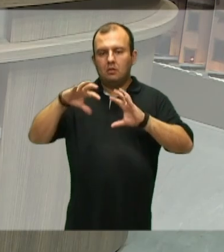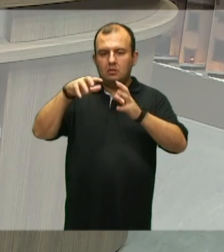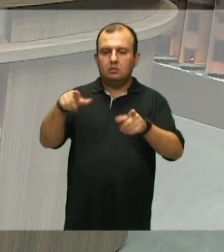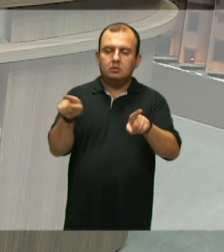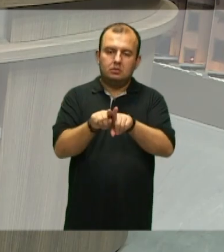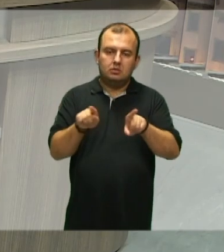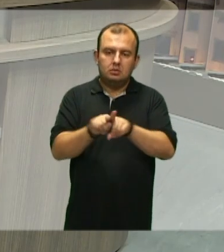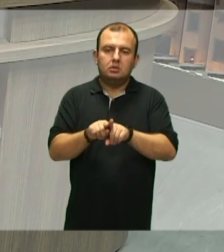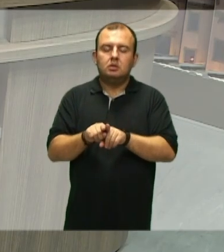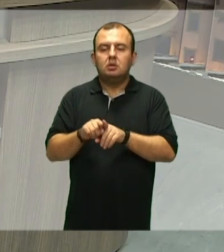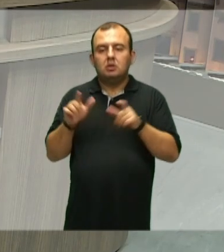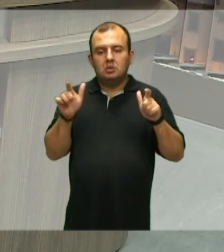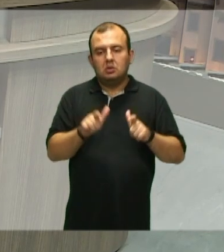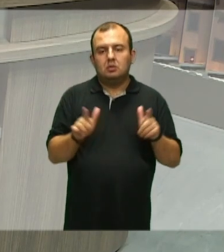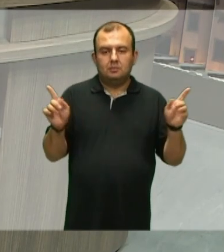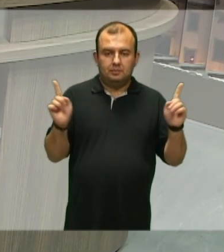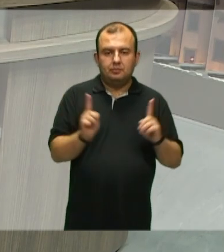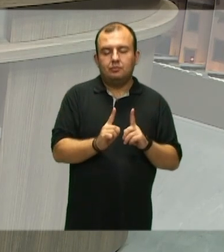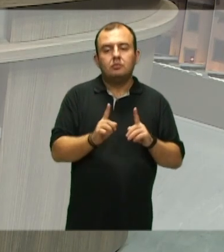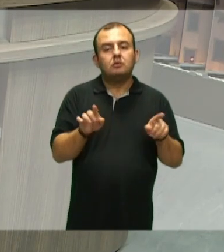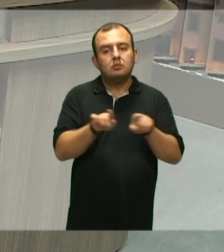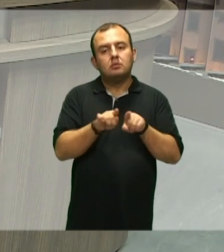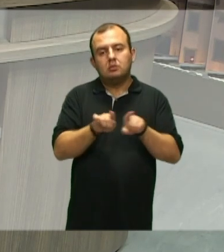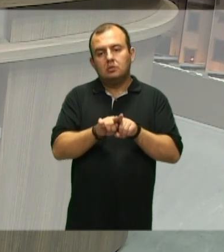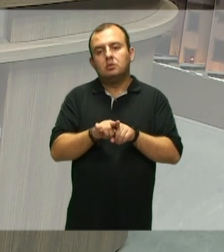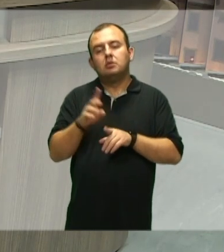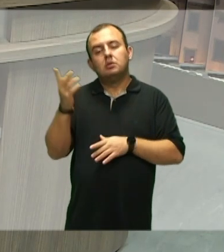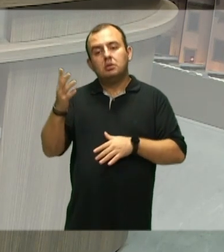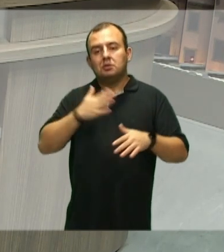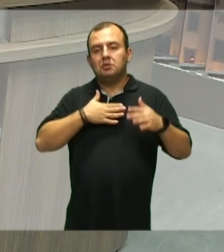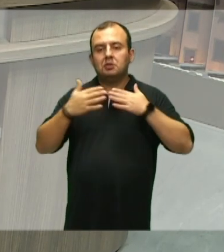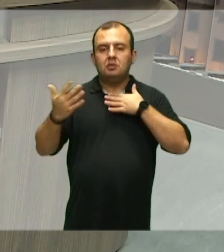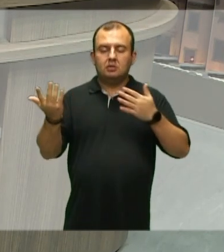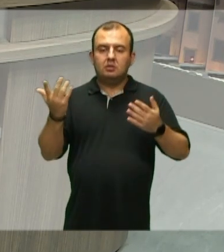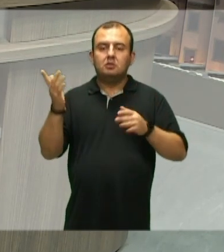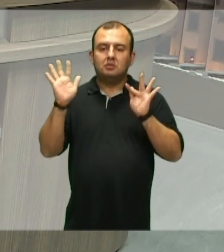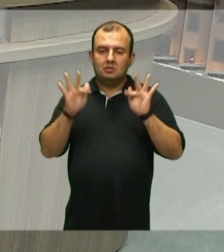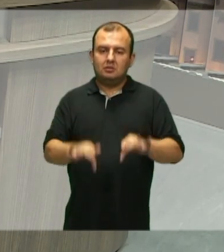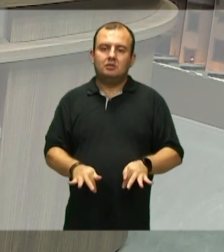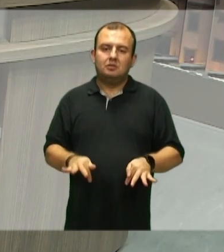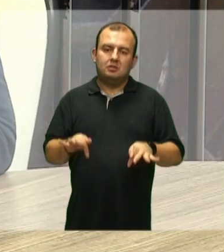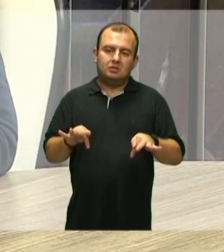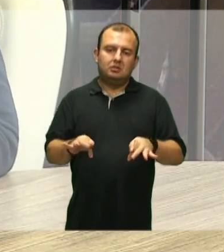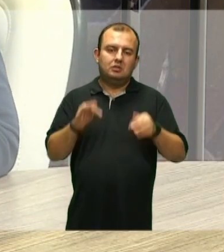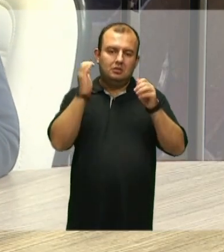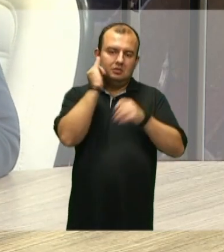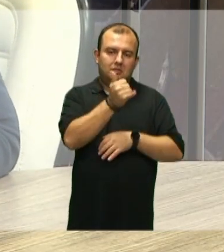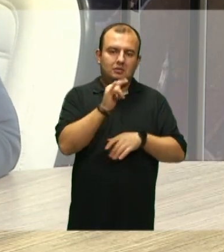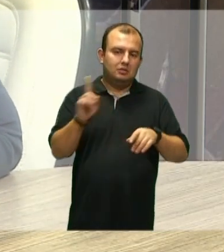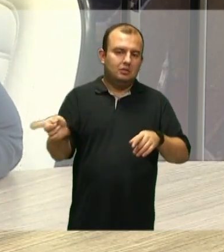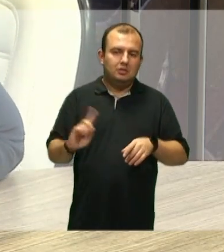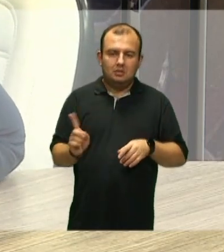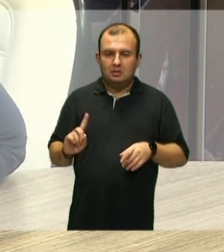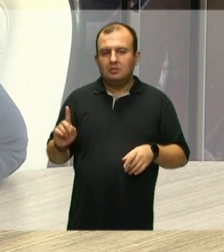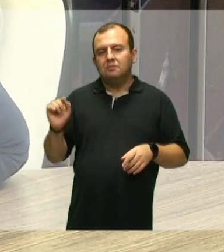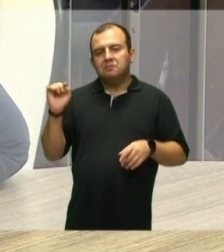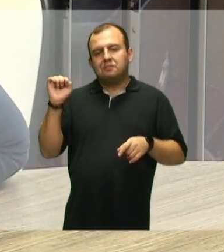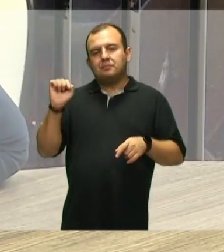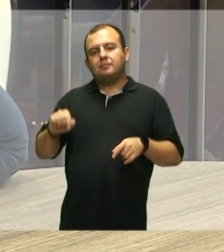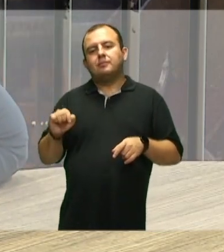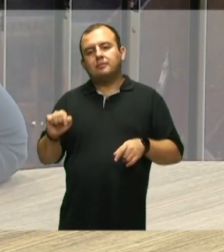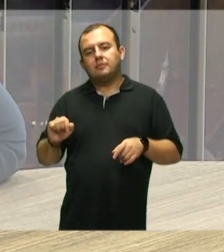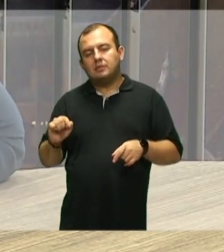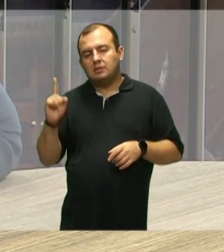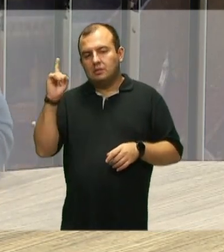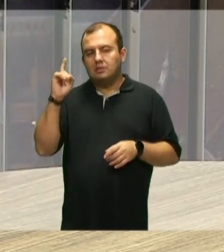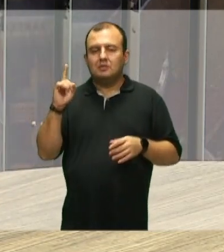também? Em espaços menores, ela chega... E tem uma surpresinha no final, mas aí essa eu não vou poder contar. Porque essa